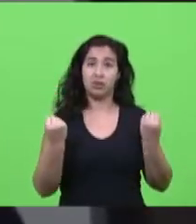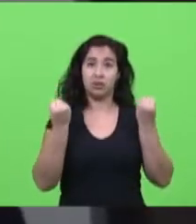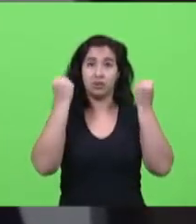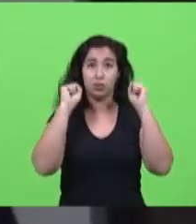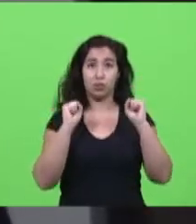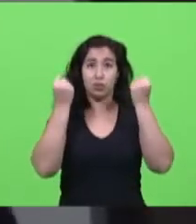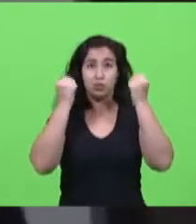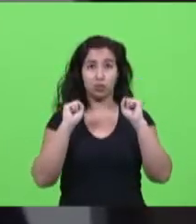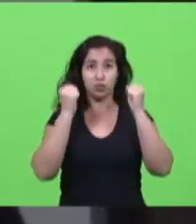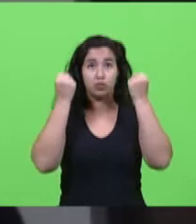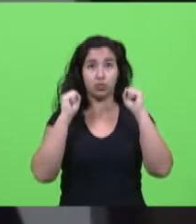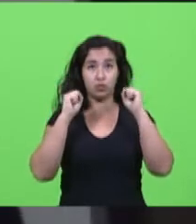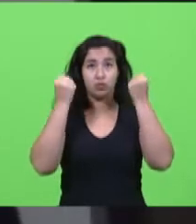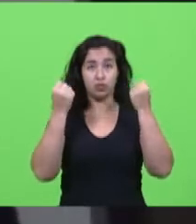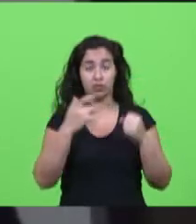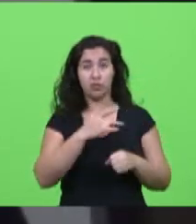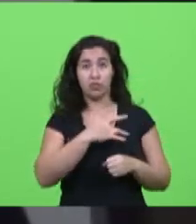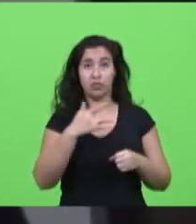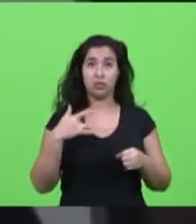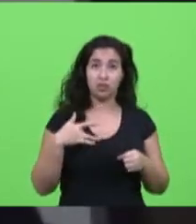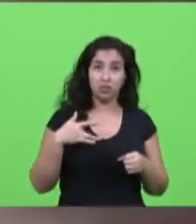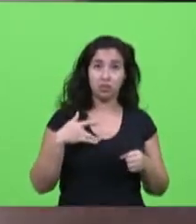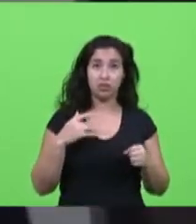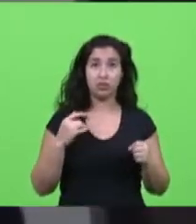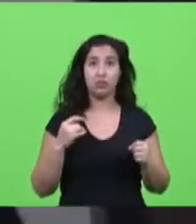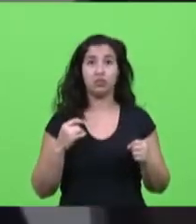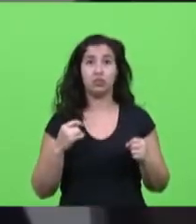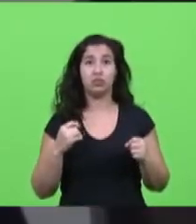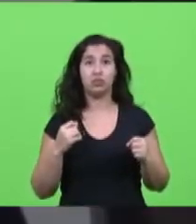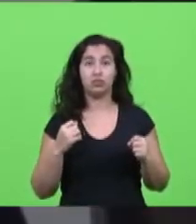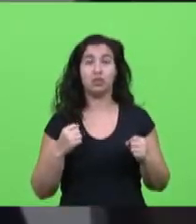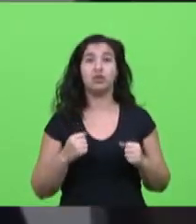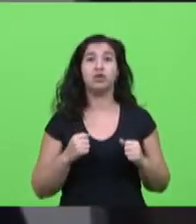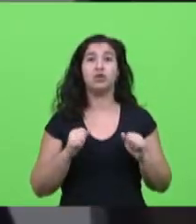da prática da educação física, da saúde corporal.